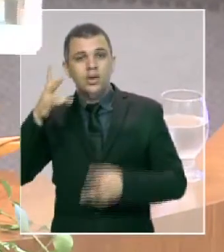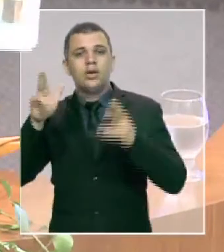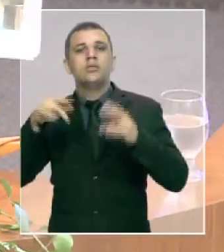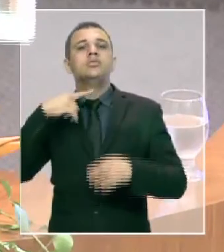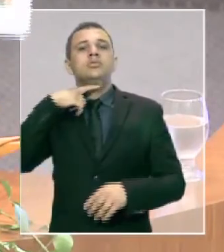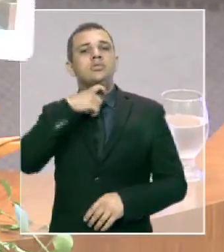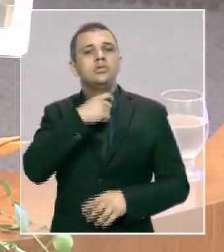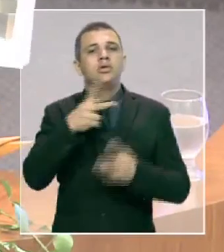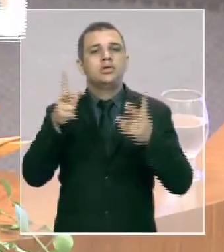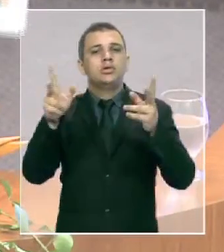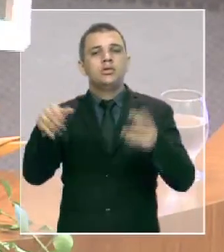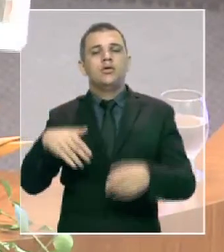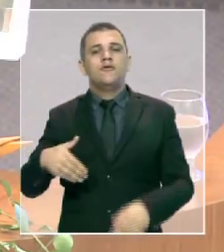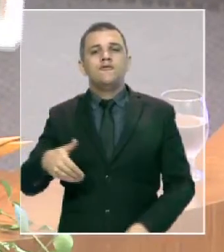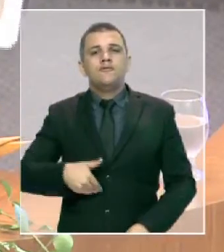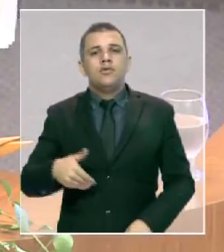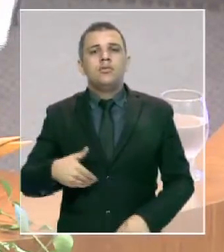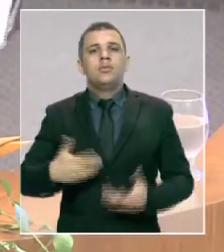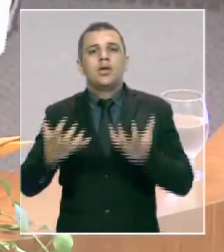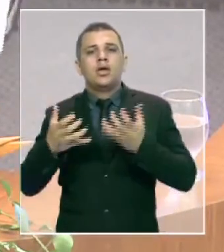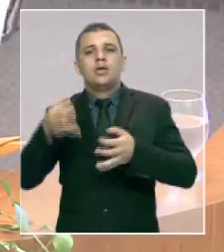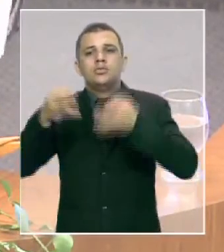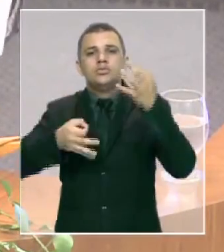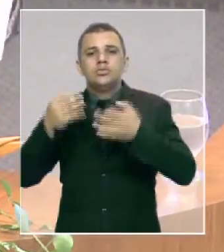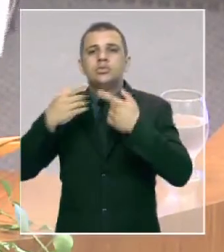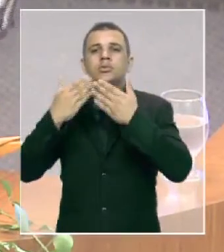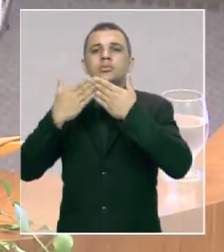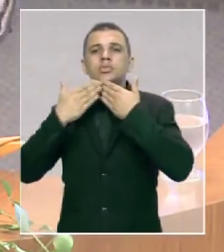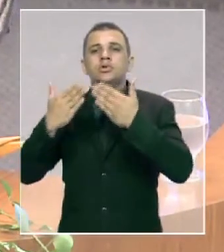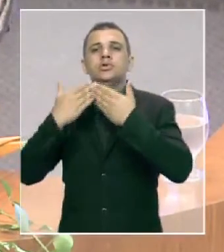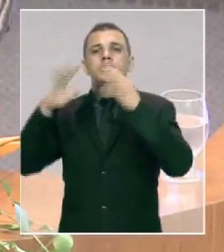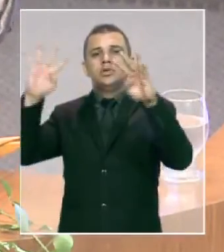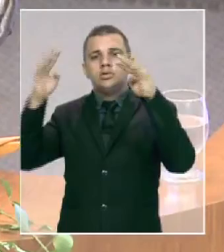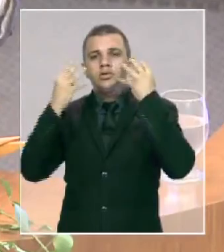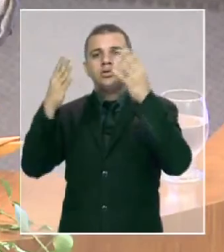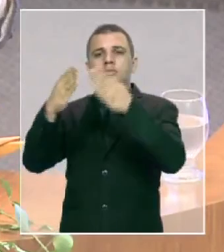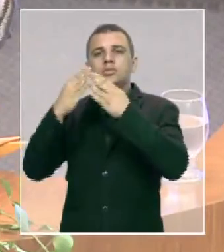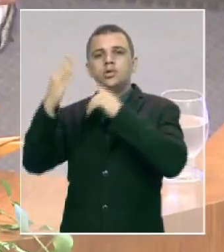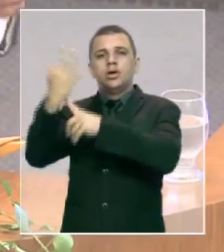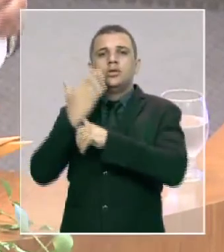e pedem e clamam por atenção e clamam por socorro. Precisamos dar